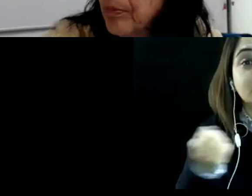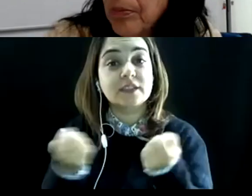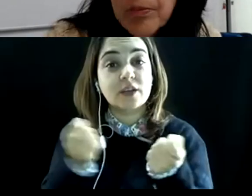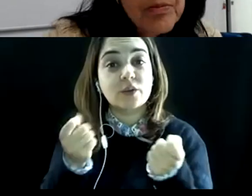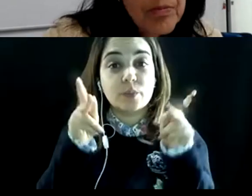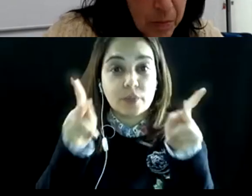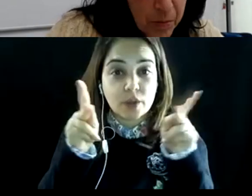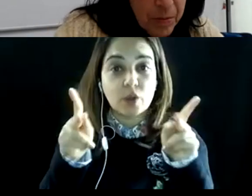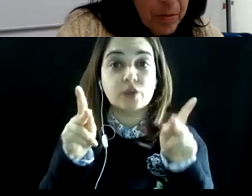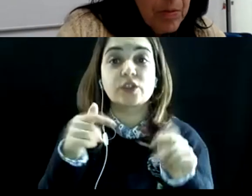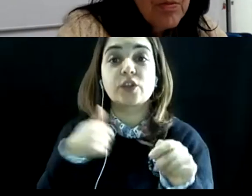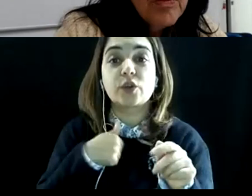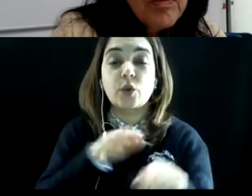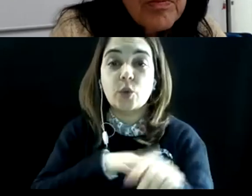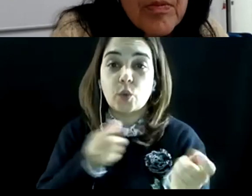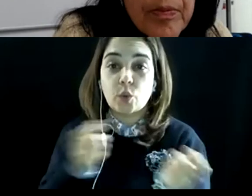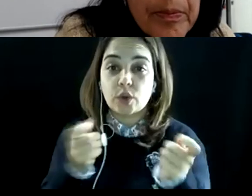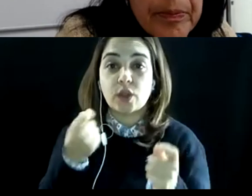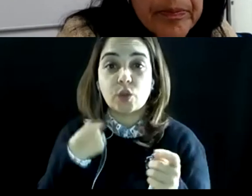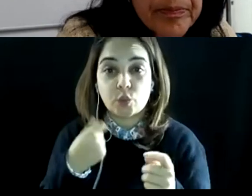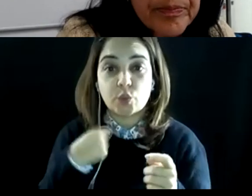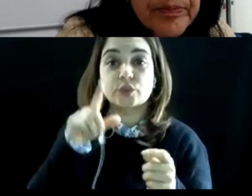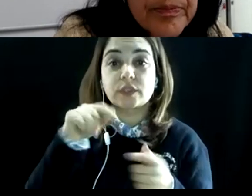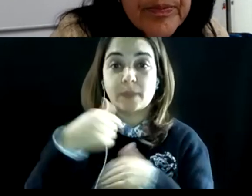coordenador de curso, coordenador de departamento